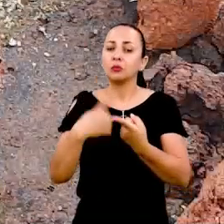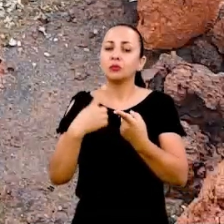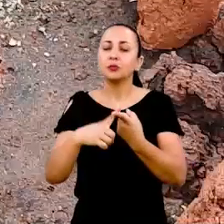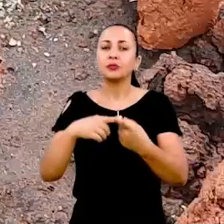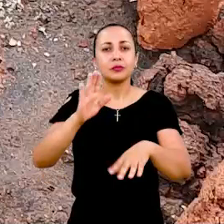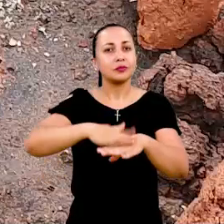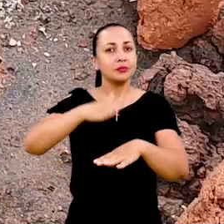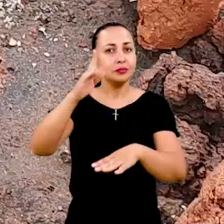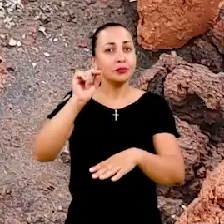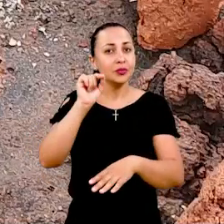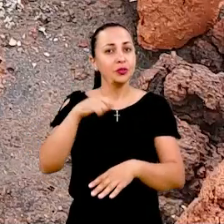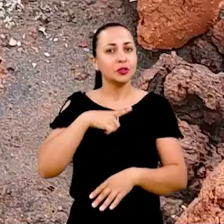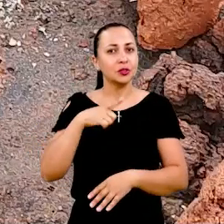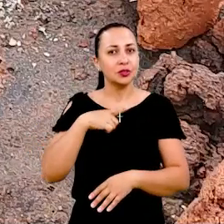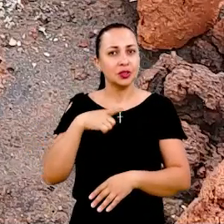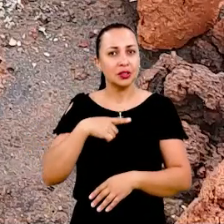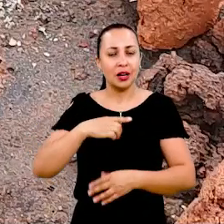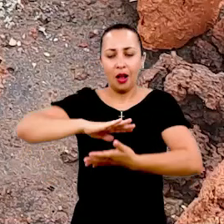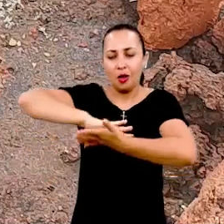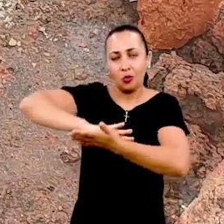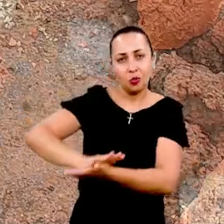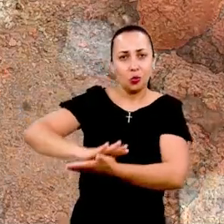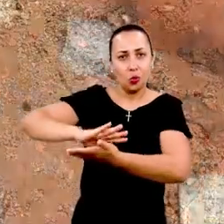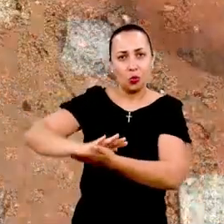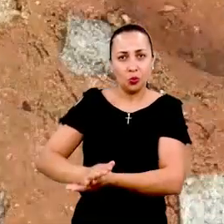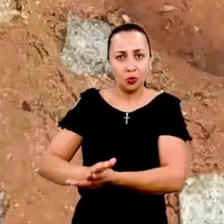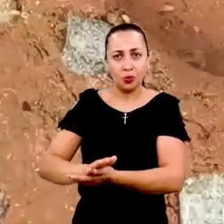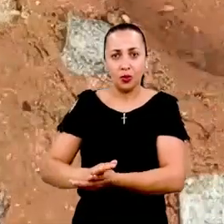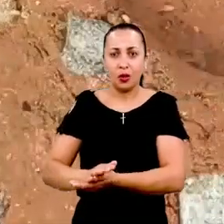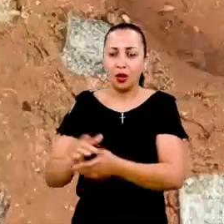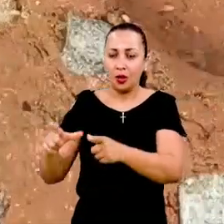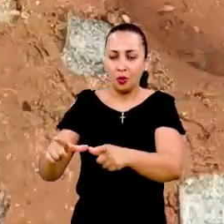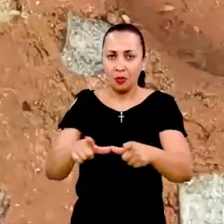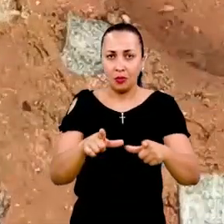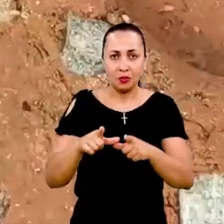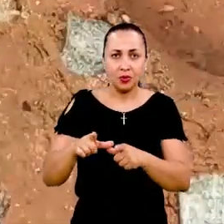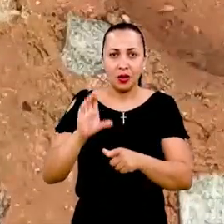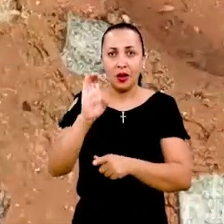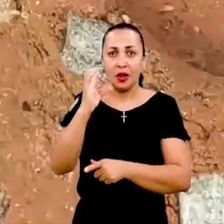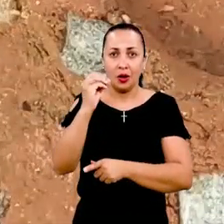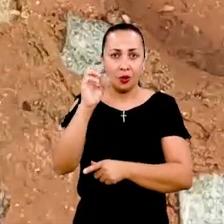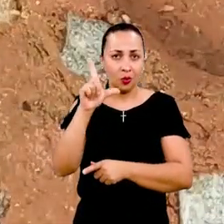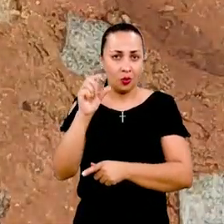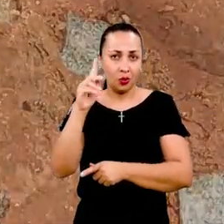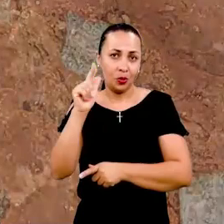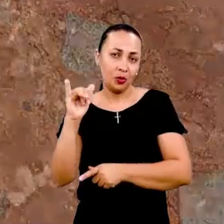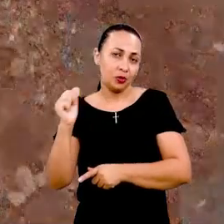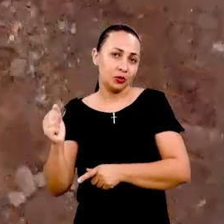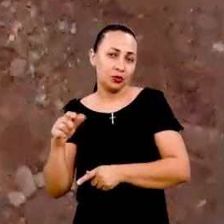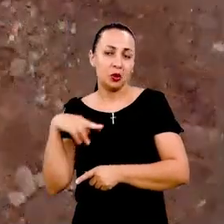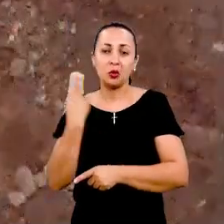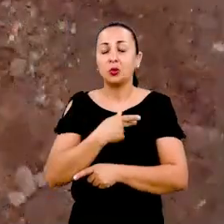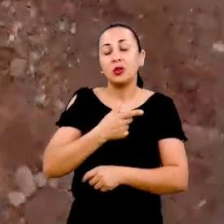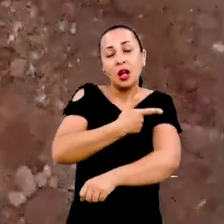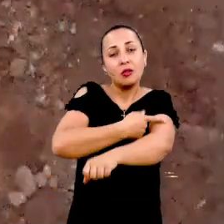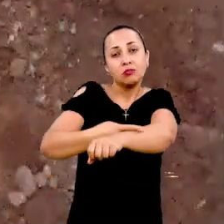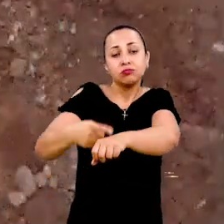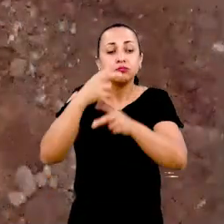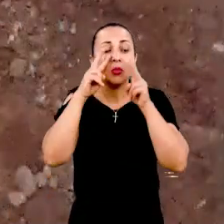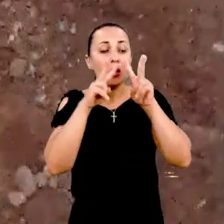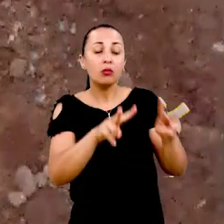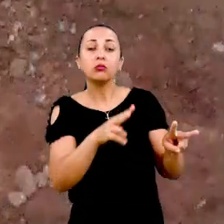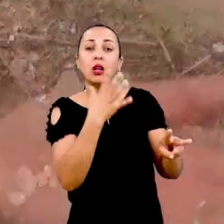quê? Por mais que você tenha um solo compactado e uma pavimentação ecológica, culturalmente nós